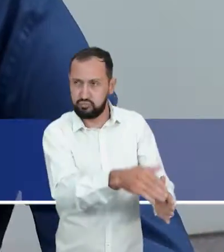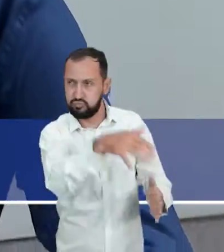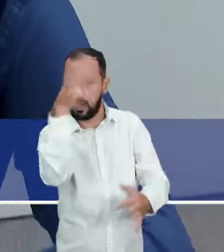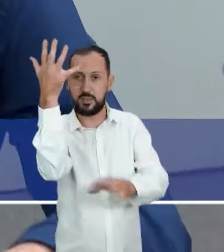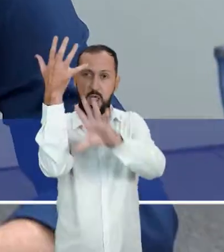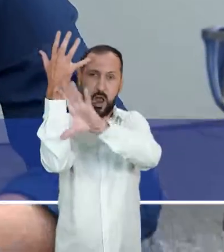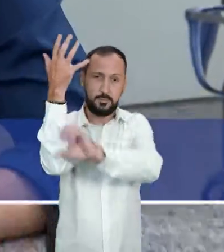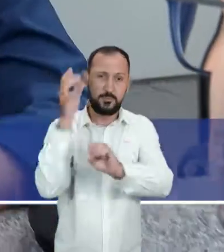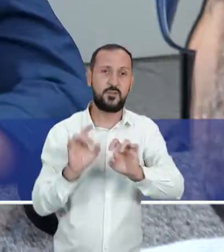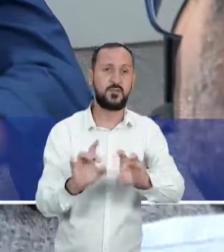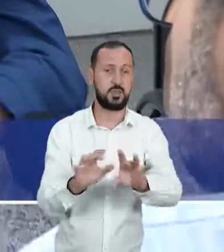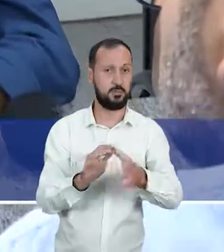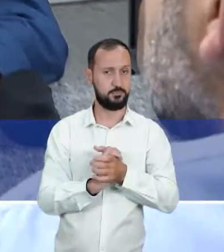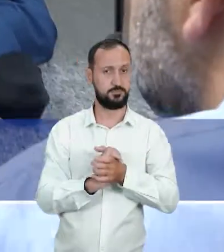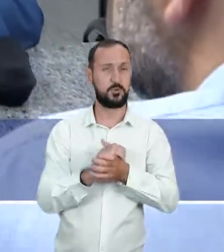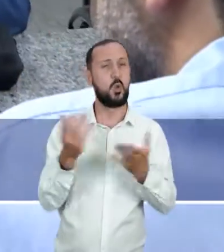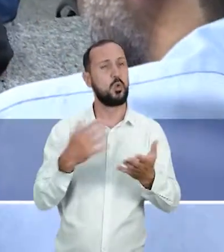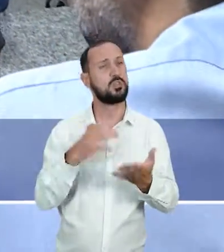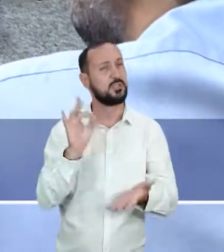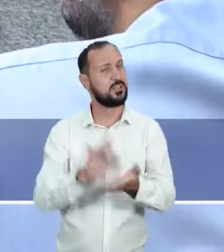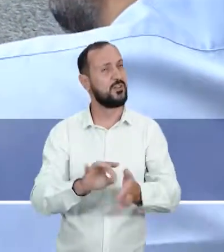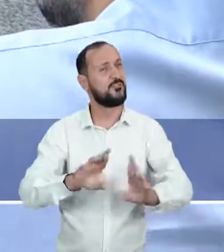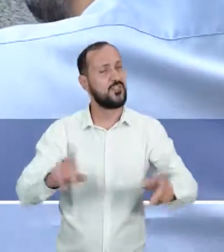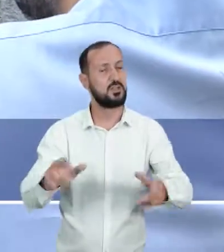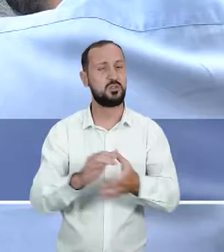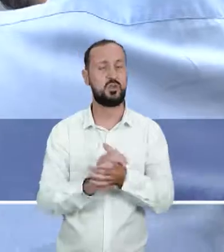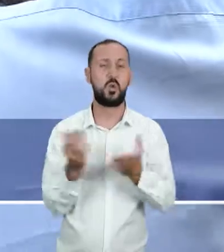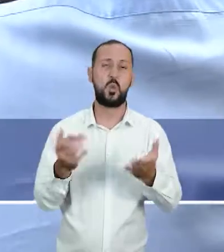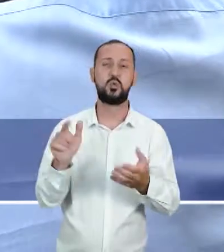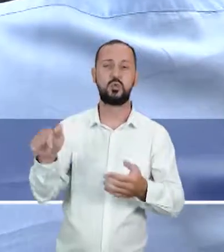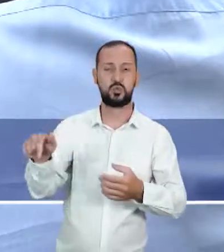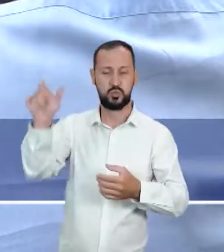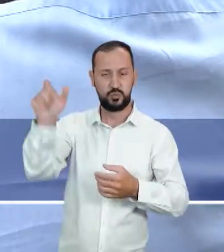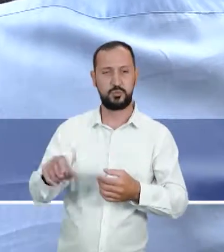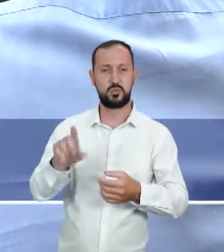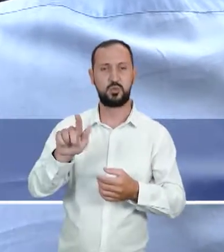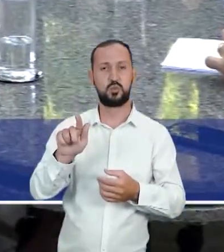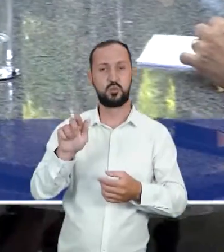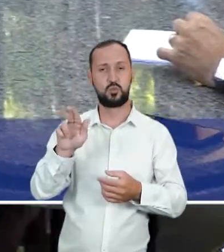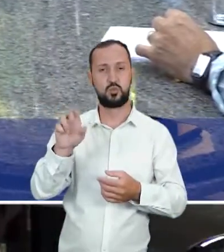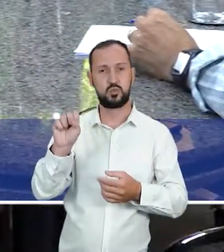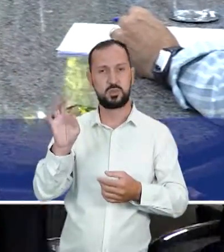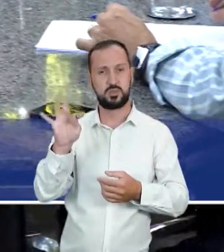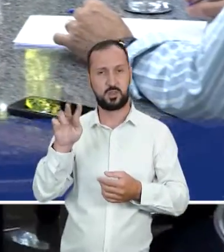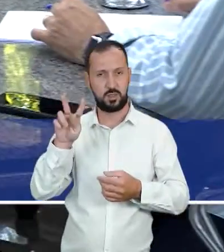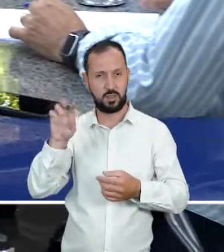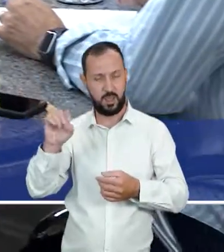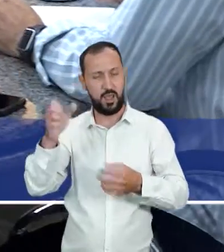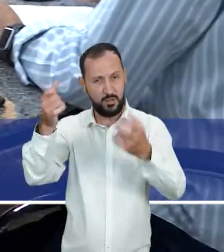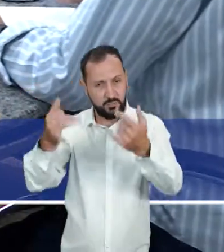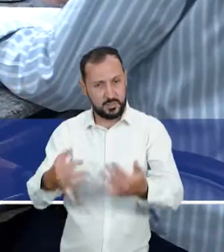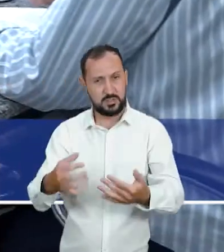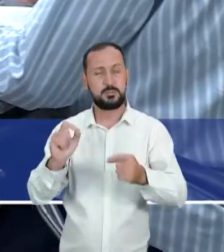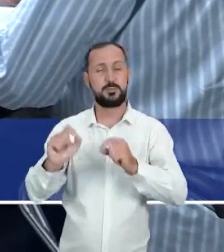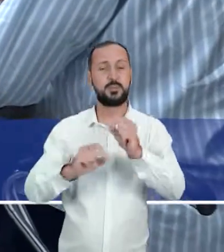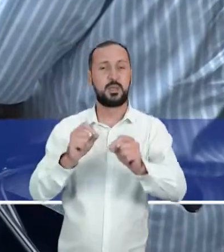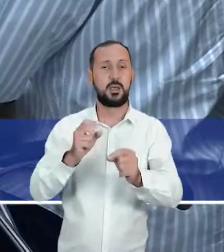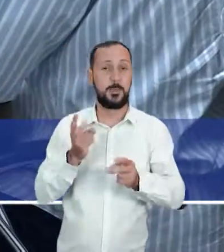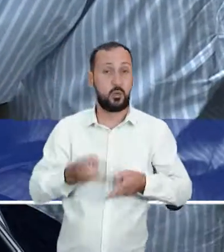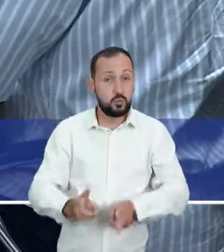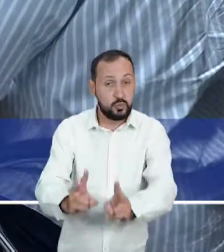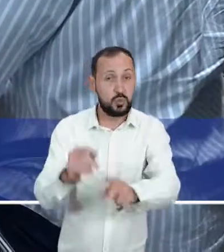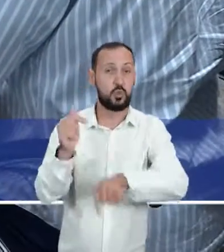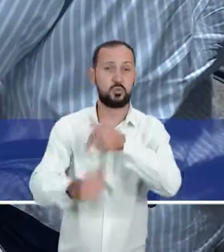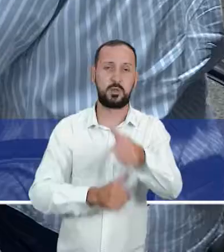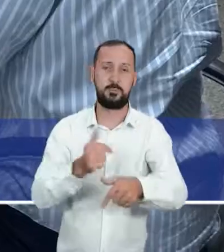produção. Apesar da realidade hoje ser bem diferente, Gustavo Ude, que preside o sindicato, também acredita que a continuidade das atividades